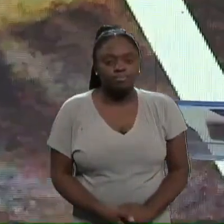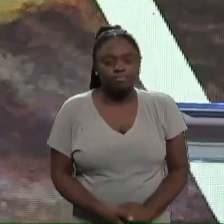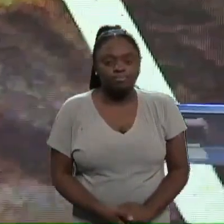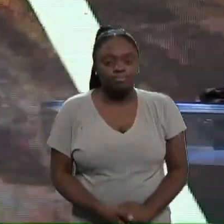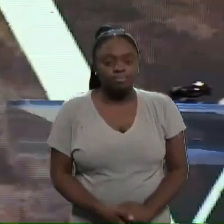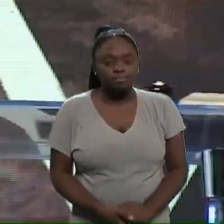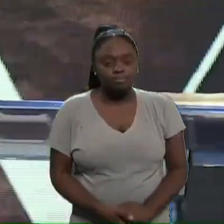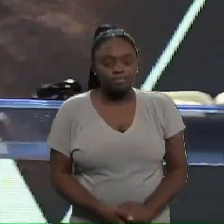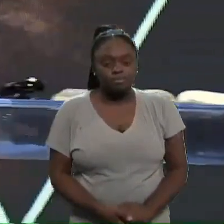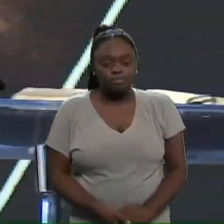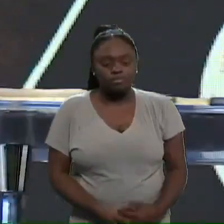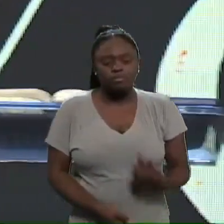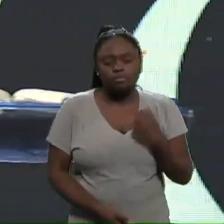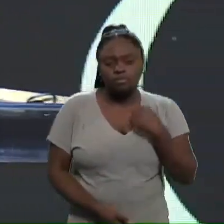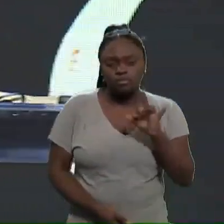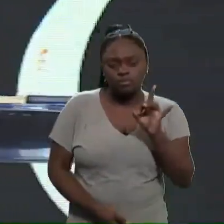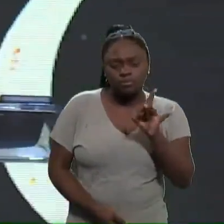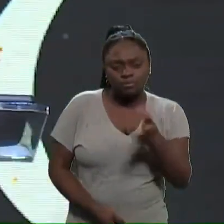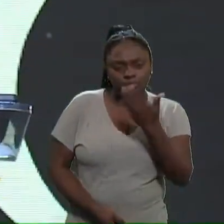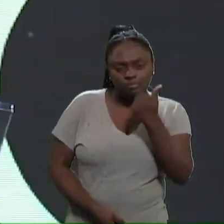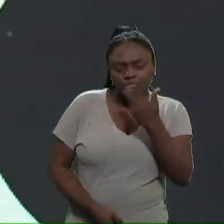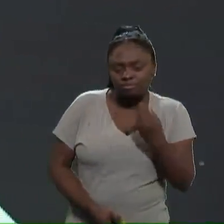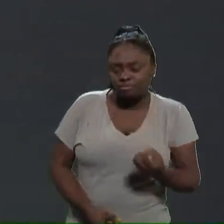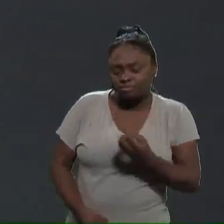Eu não sirvo só para entregar marmita.